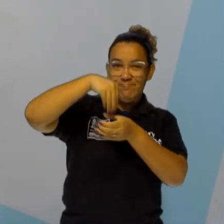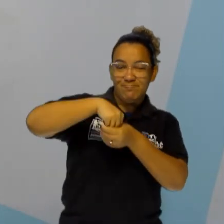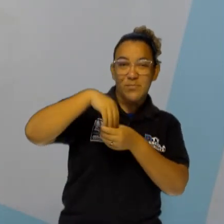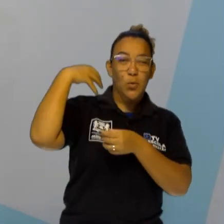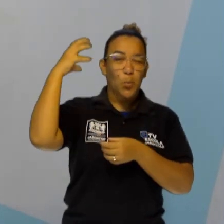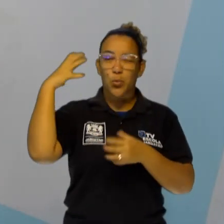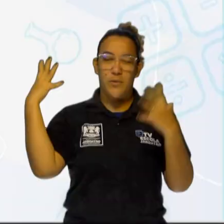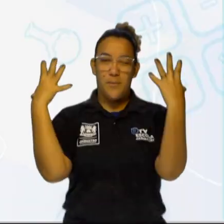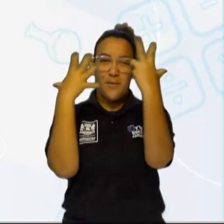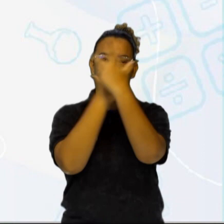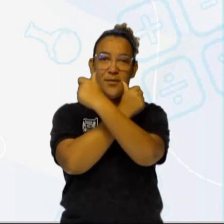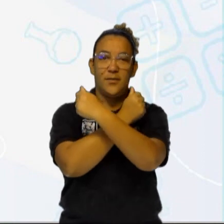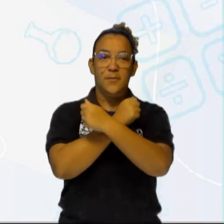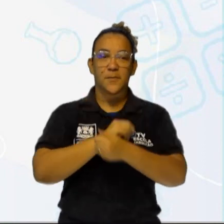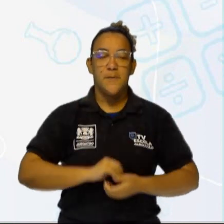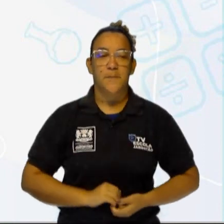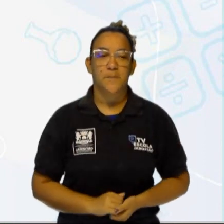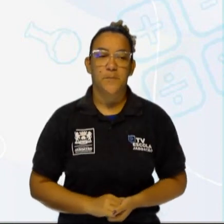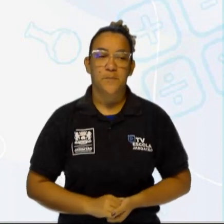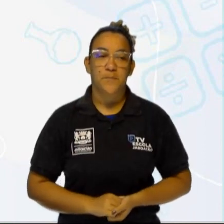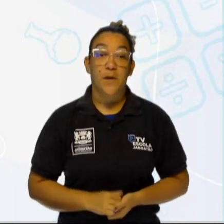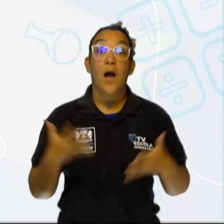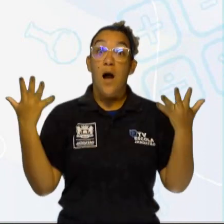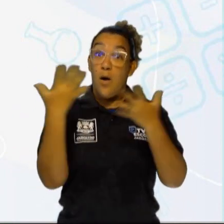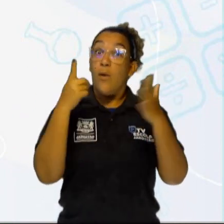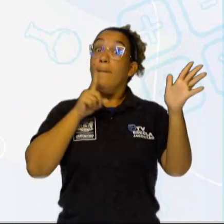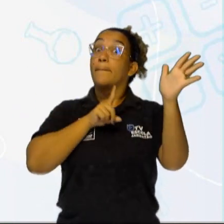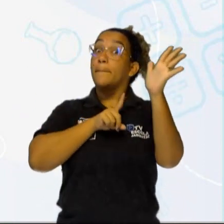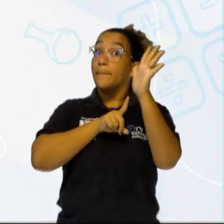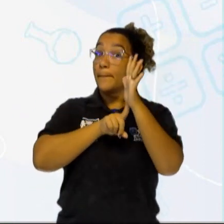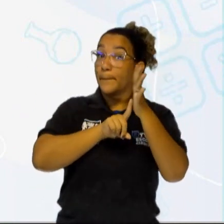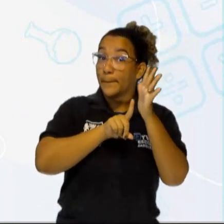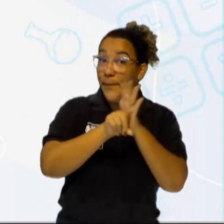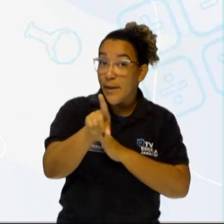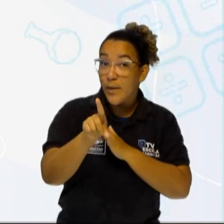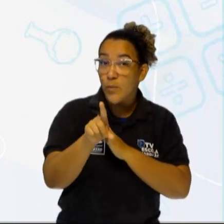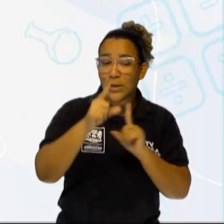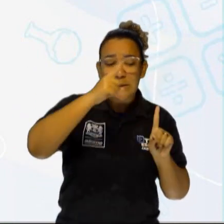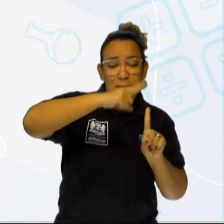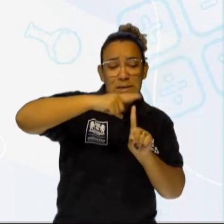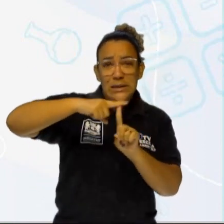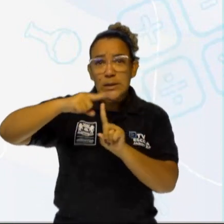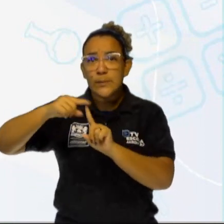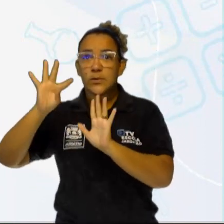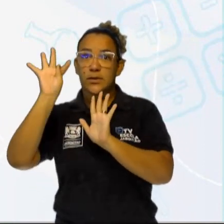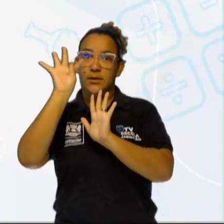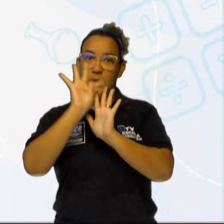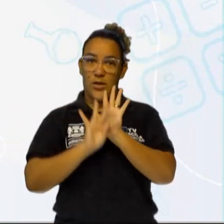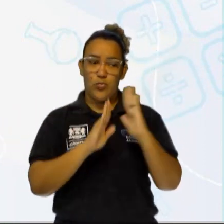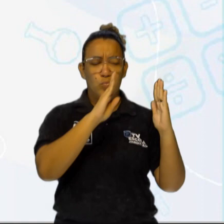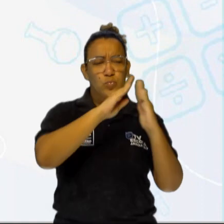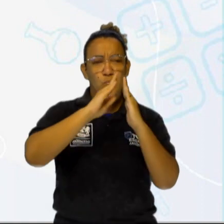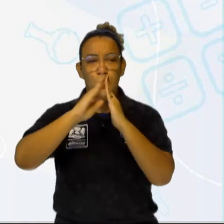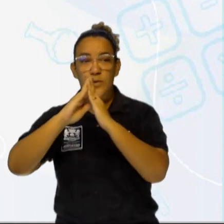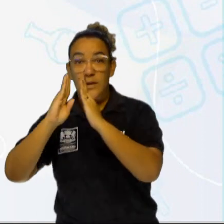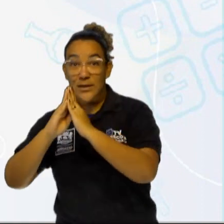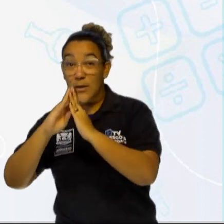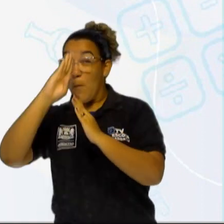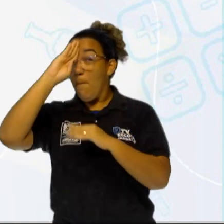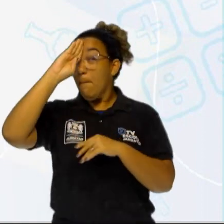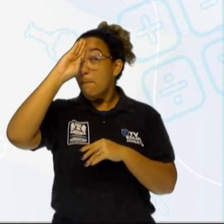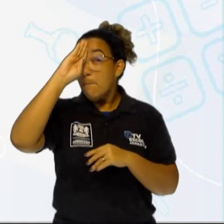Bom, voltando agora para a questão, a gente tem o seguinte aí. Com relação aos tipos textuais em vilarejo, predominam